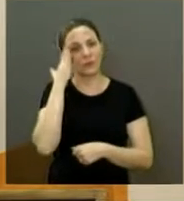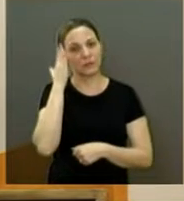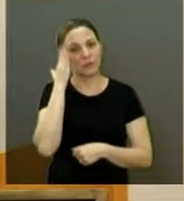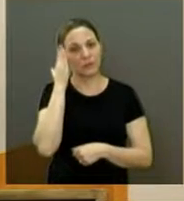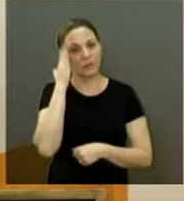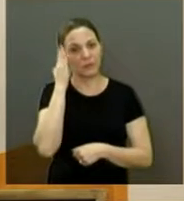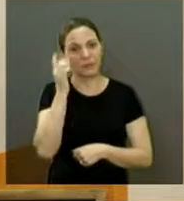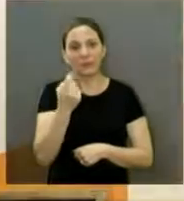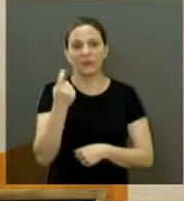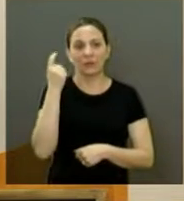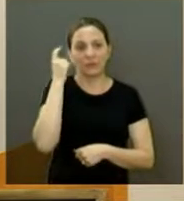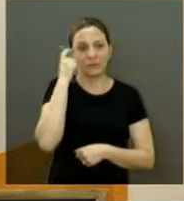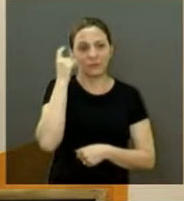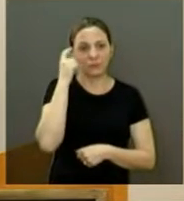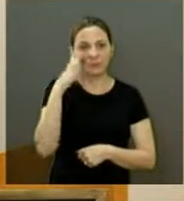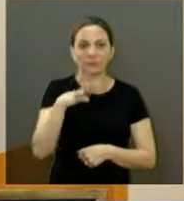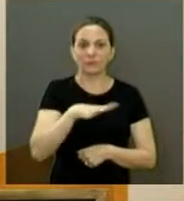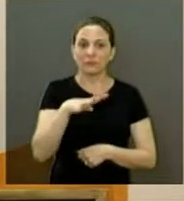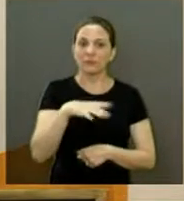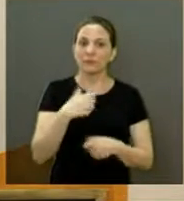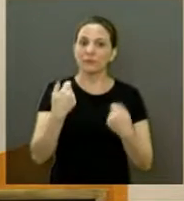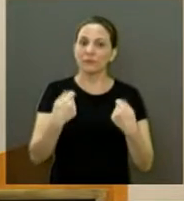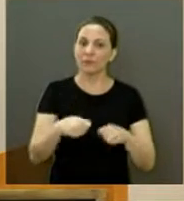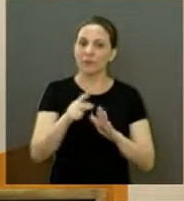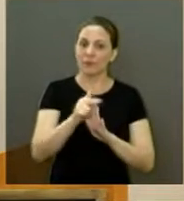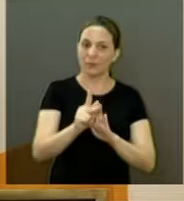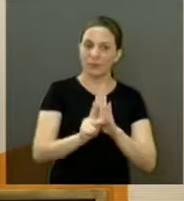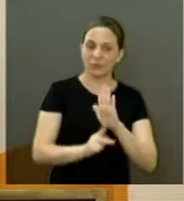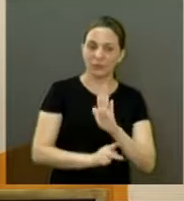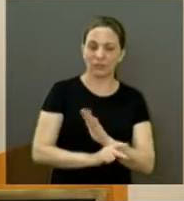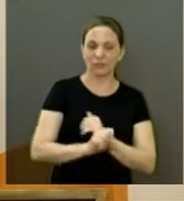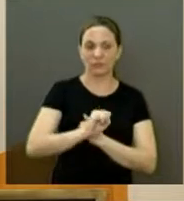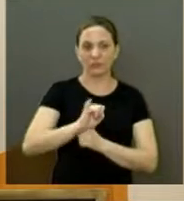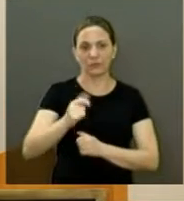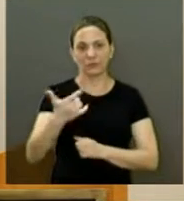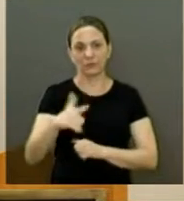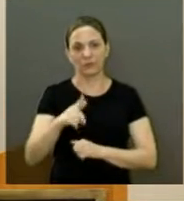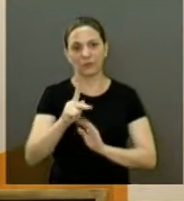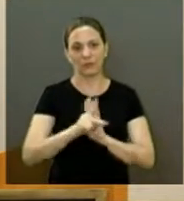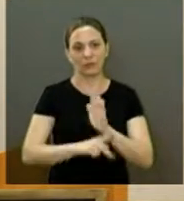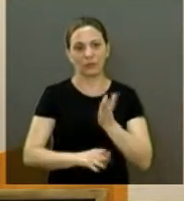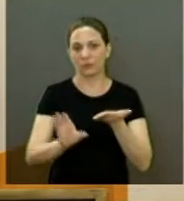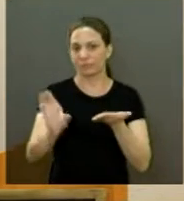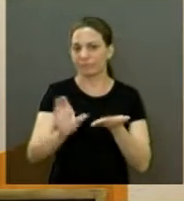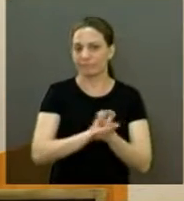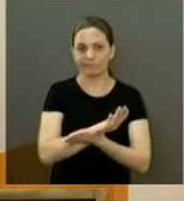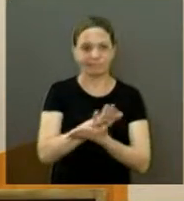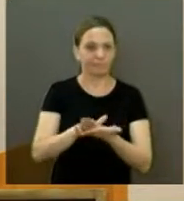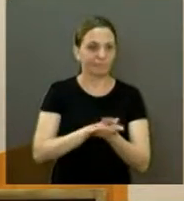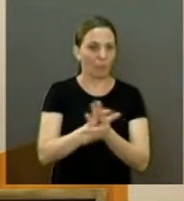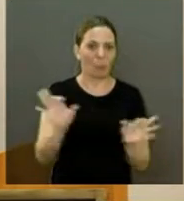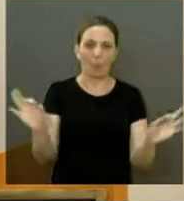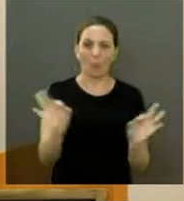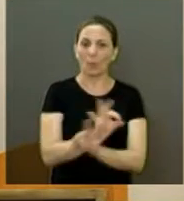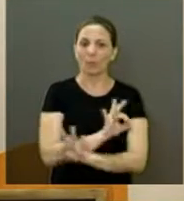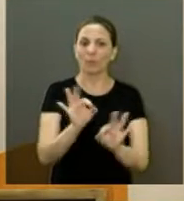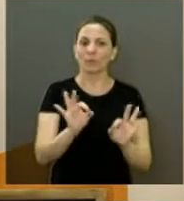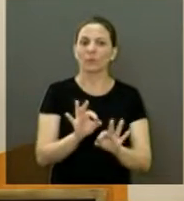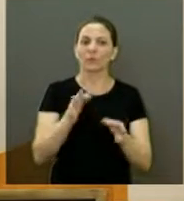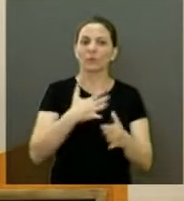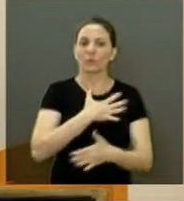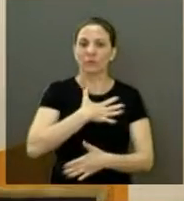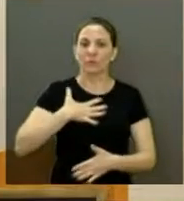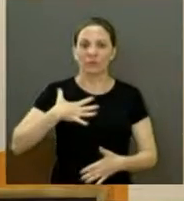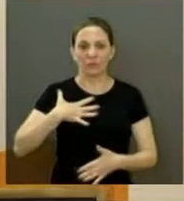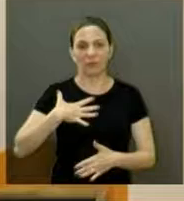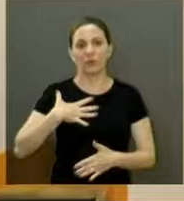a pensar porque é uma cidade precisa de projetos e sem projeto não consegue ver beijo e nós fomos contemplados parabenizo mais